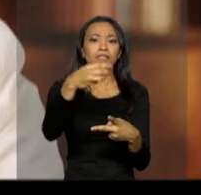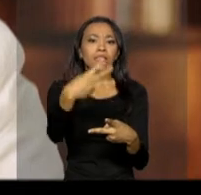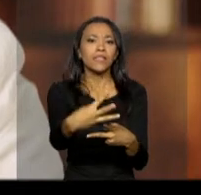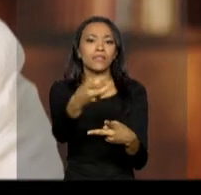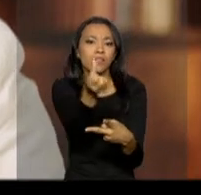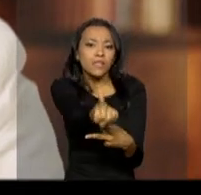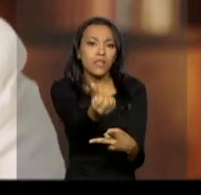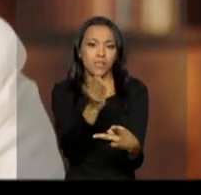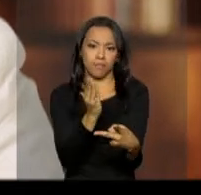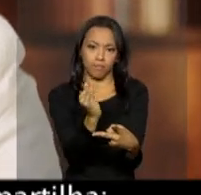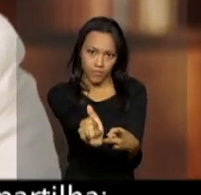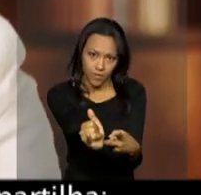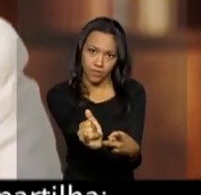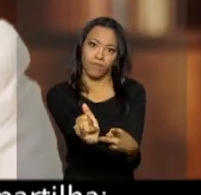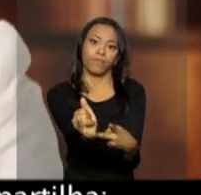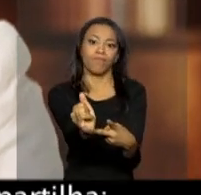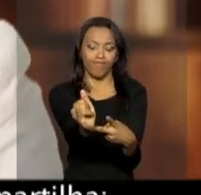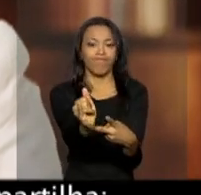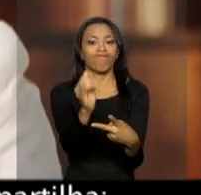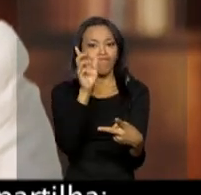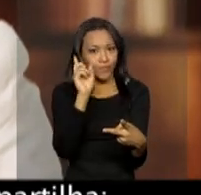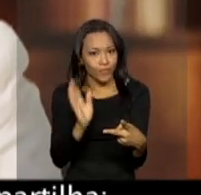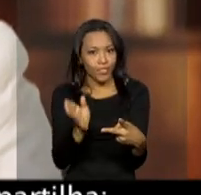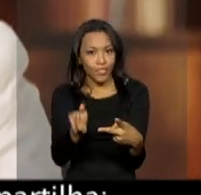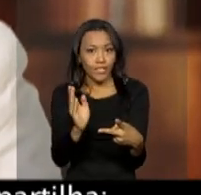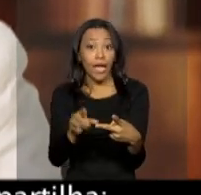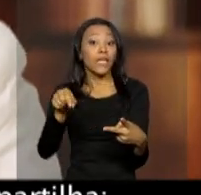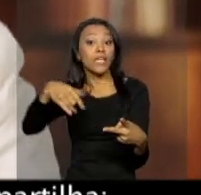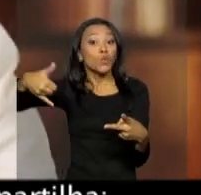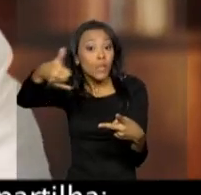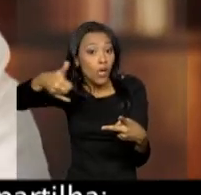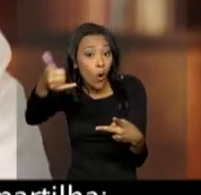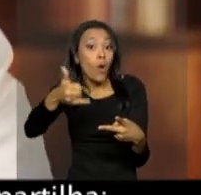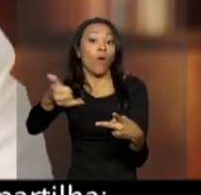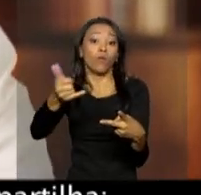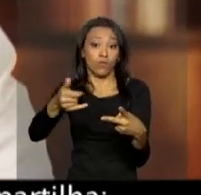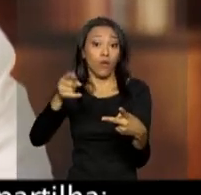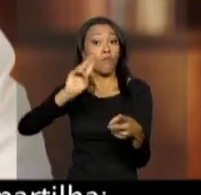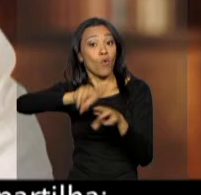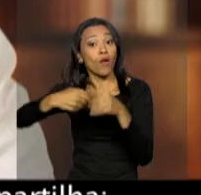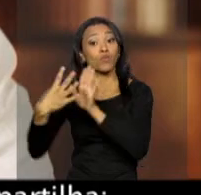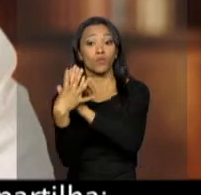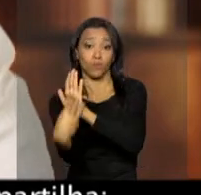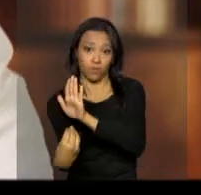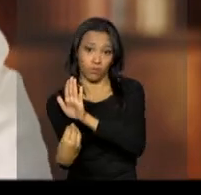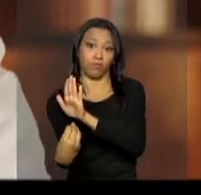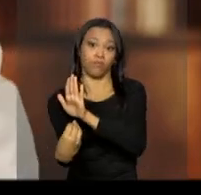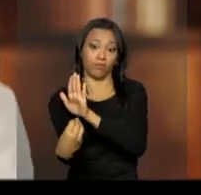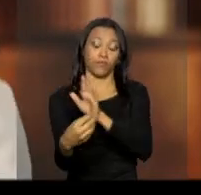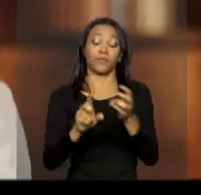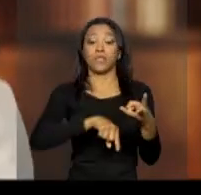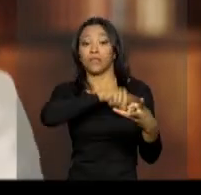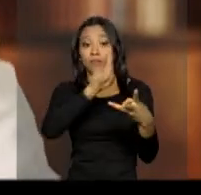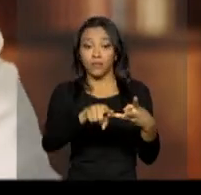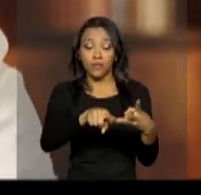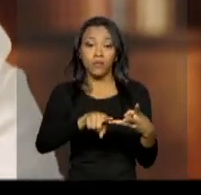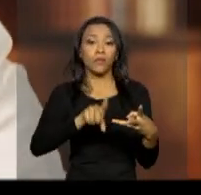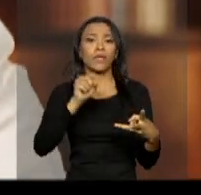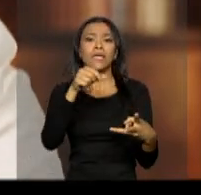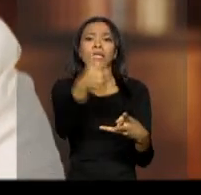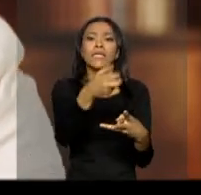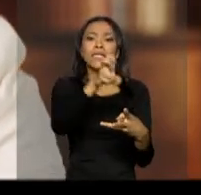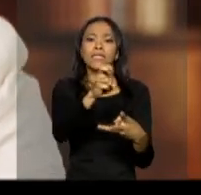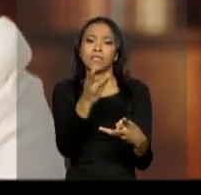736 bilhões a título de excedente em óleo sobre o regime de partilha. Terceiro,